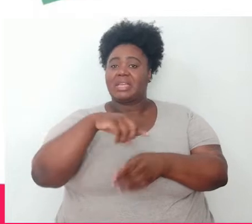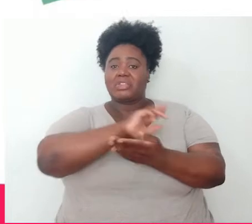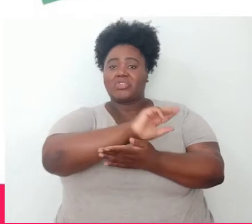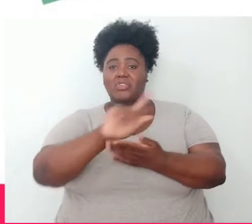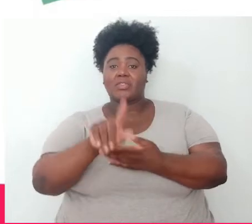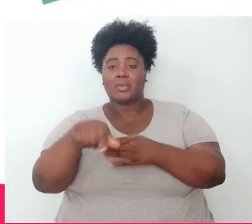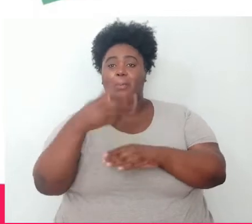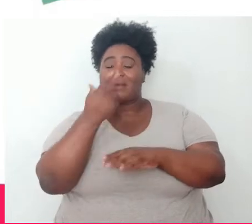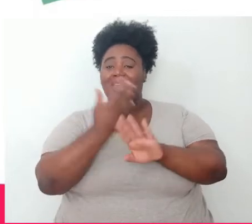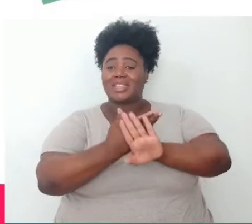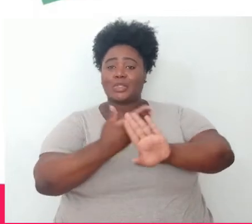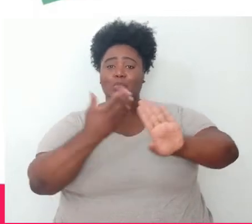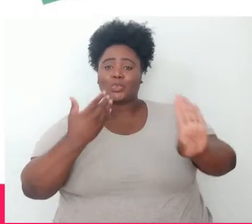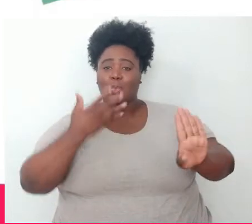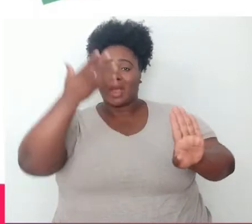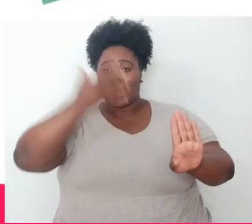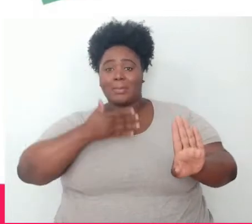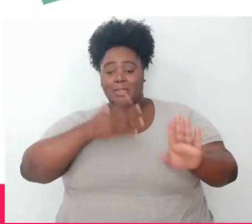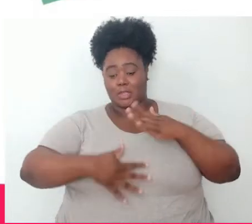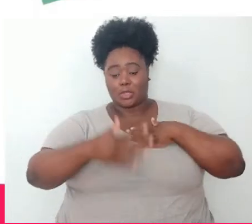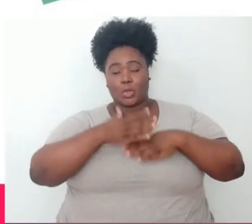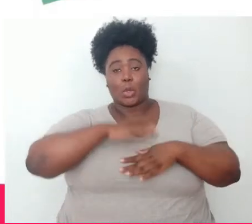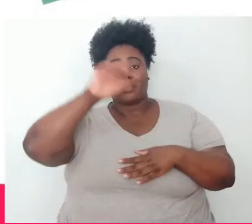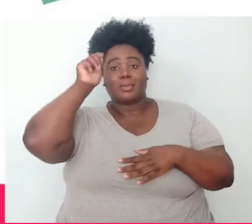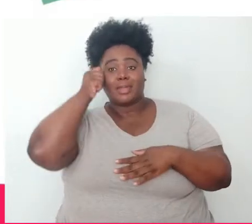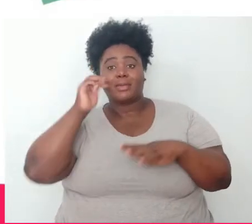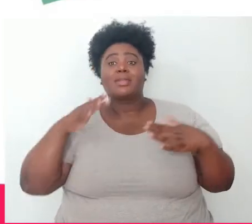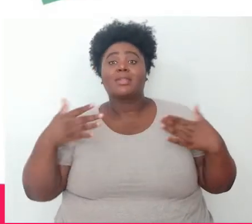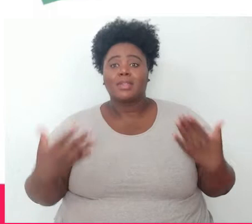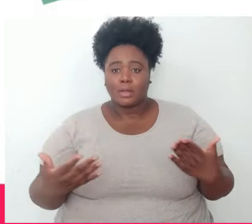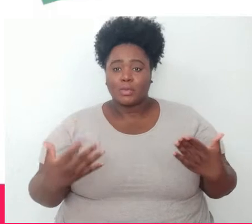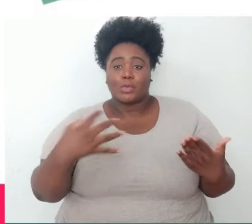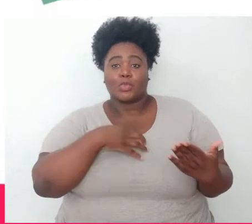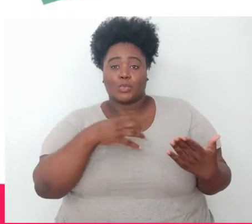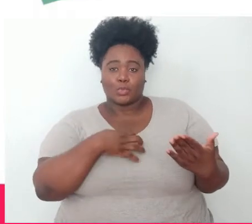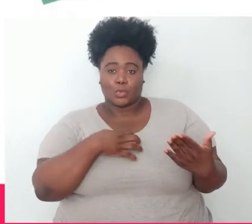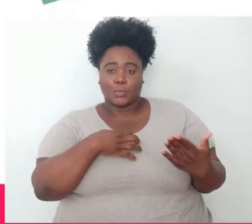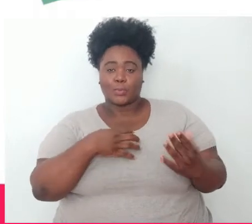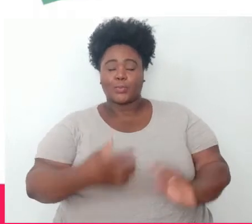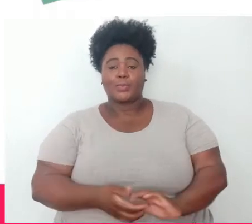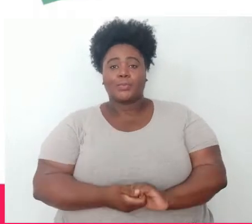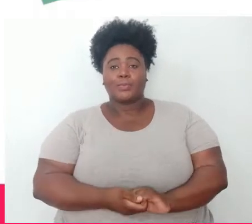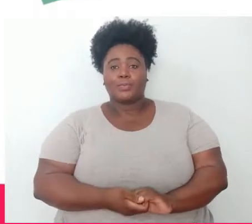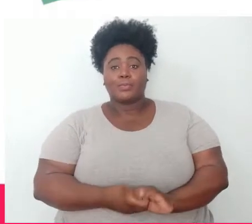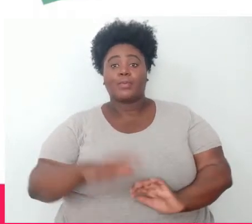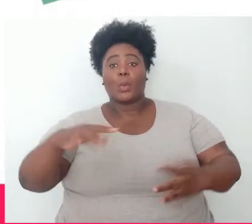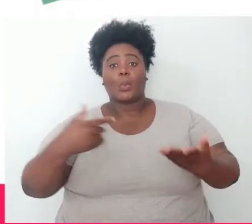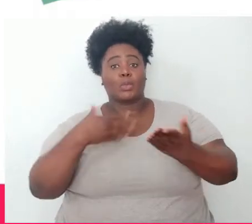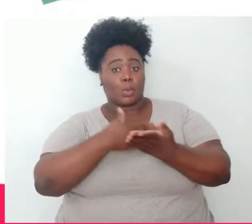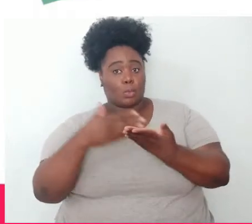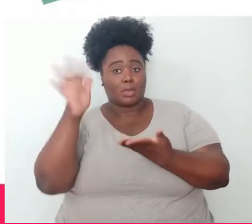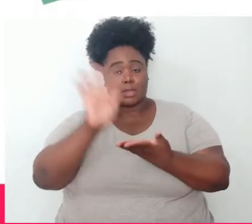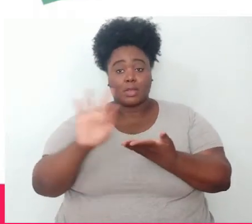diversidade, excluindo a presença de corpas pretas. Então, de uma certa maneira, de quando eu entrei na